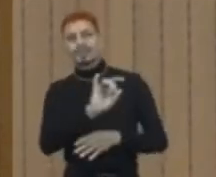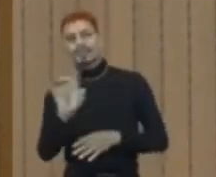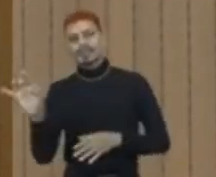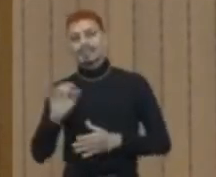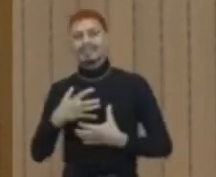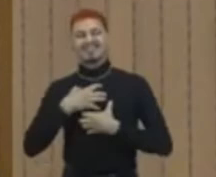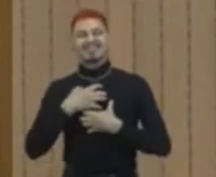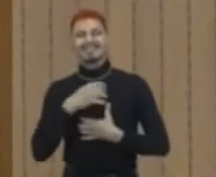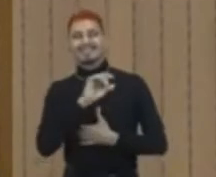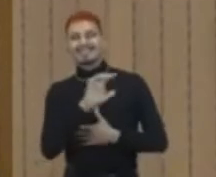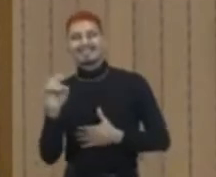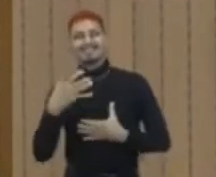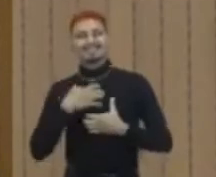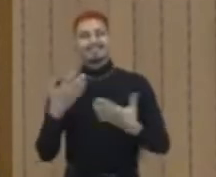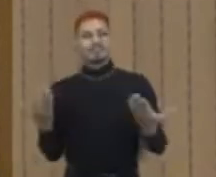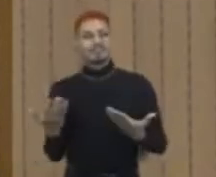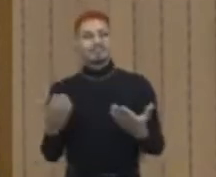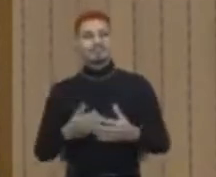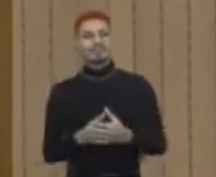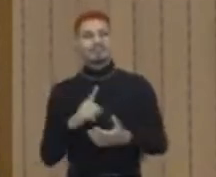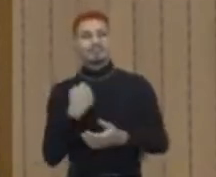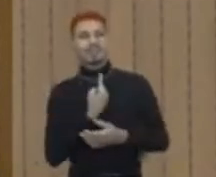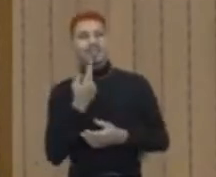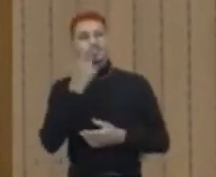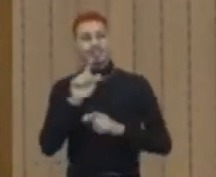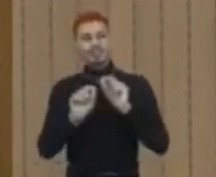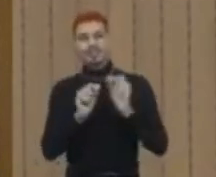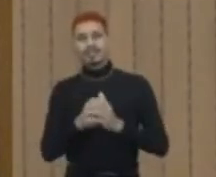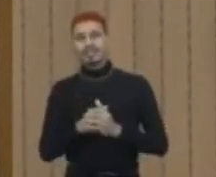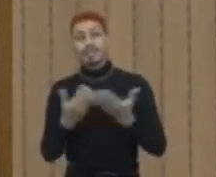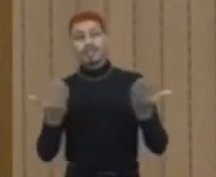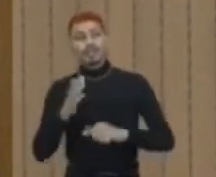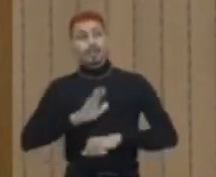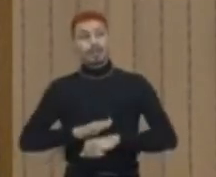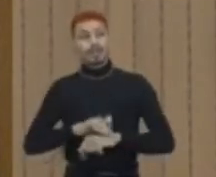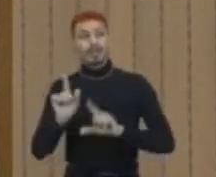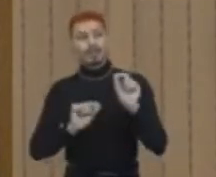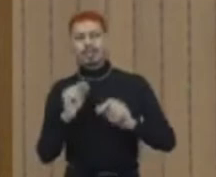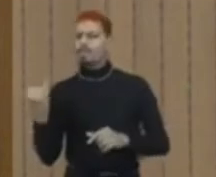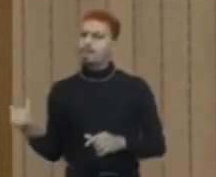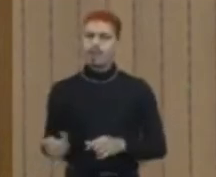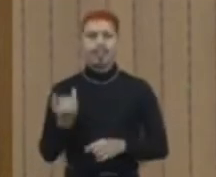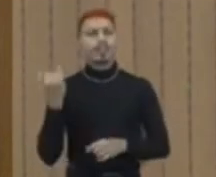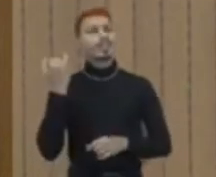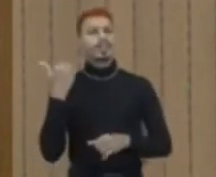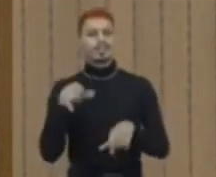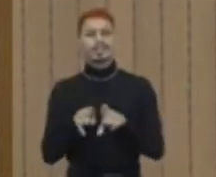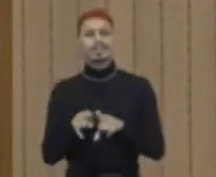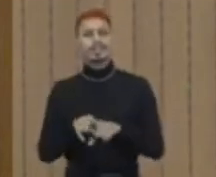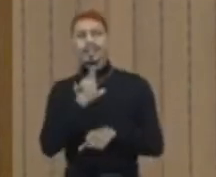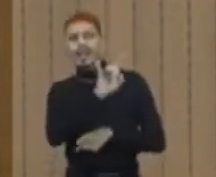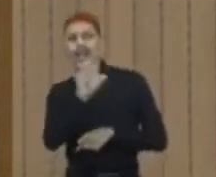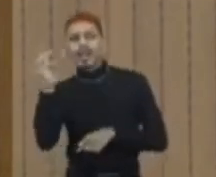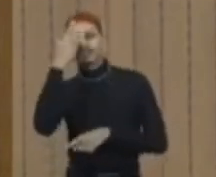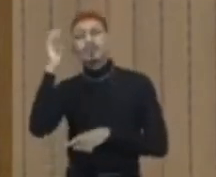sentimento de estar aqui com cada um de vocês, para que a gente possa fazer esse momento, e que esse momento seja um momento importante, que seja um momento que cada um